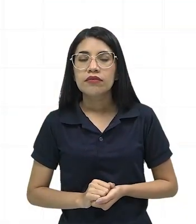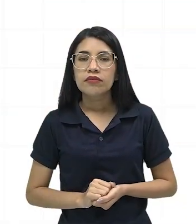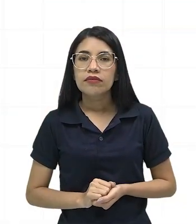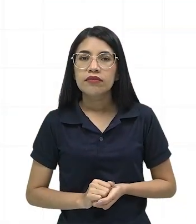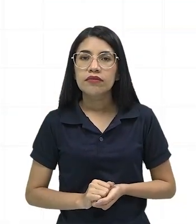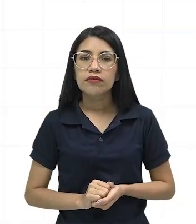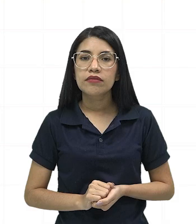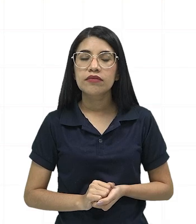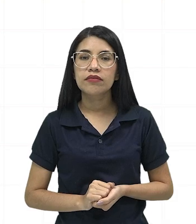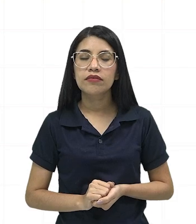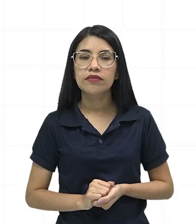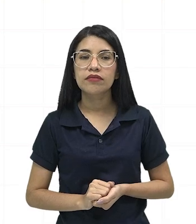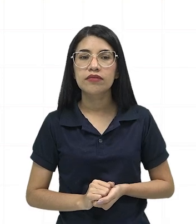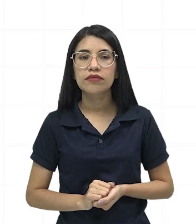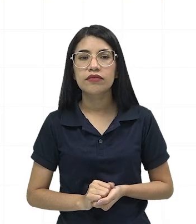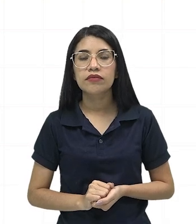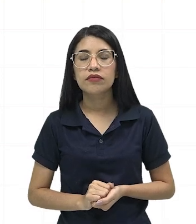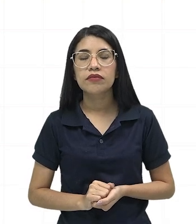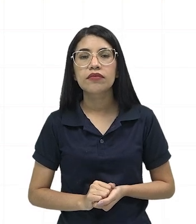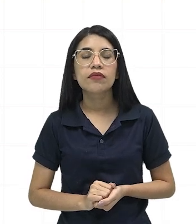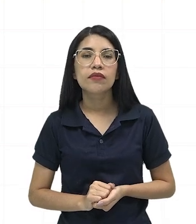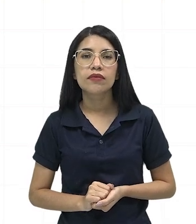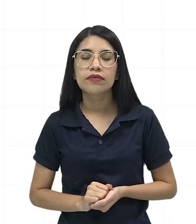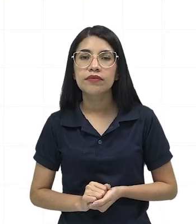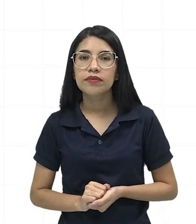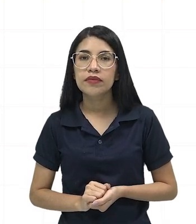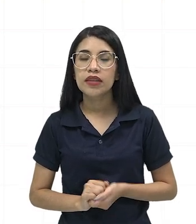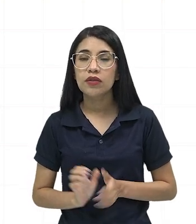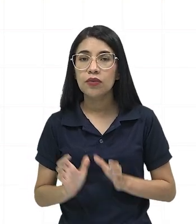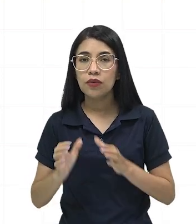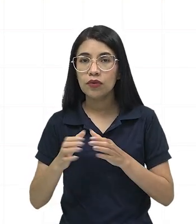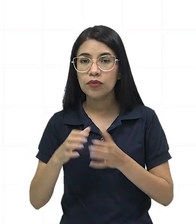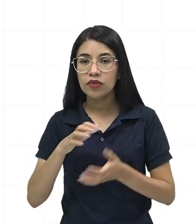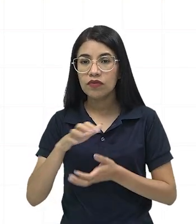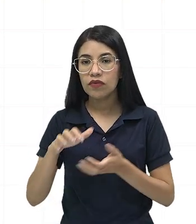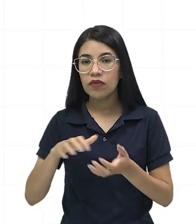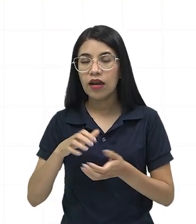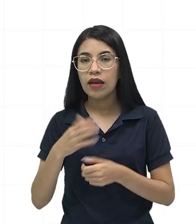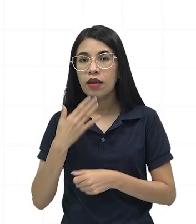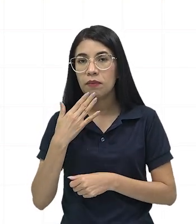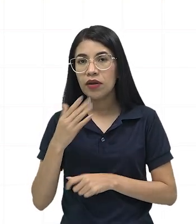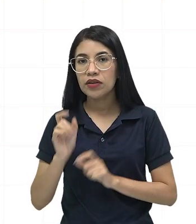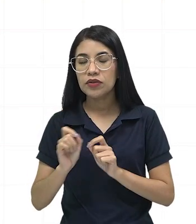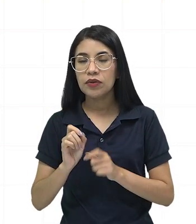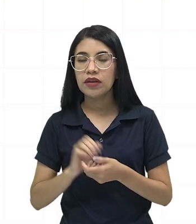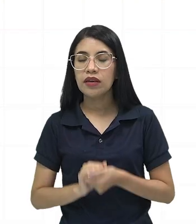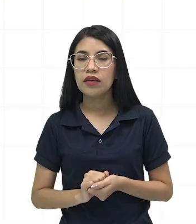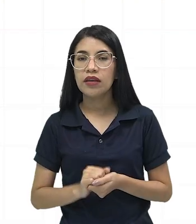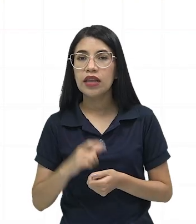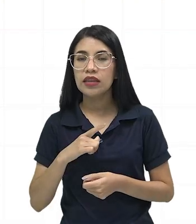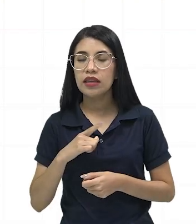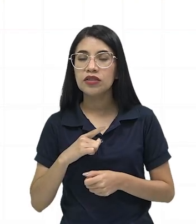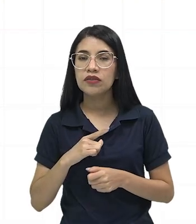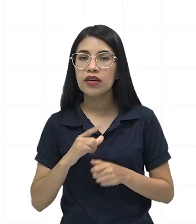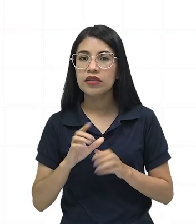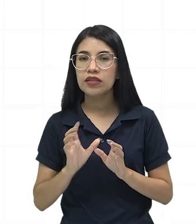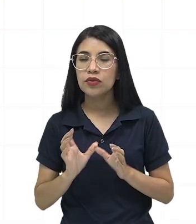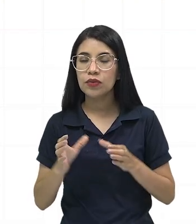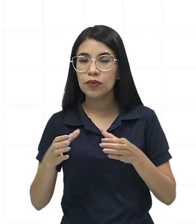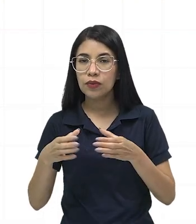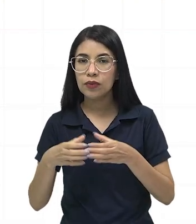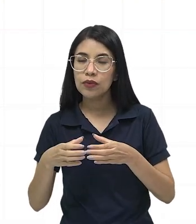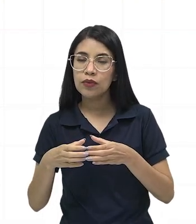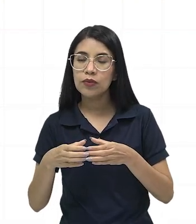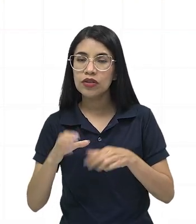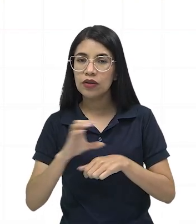que vai acontecer no meio de tudo isso? Os revoltosos demandavam a convocação de cortes constituintes